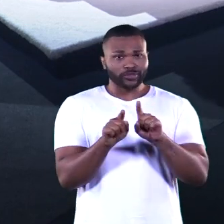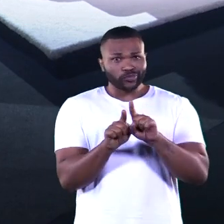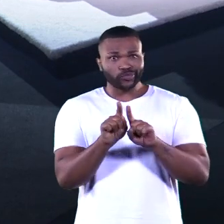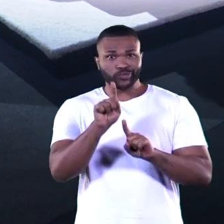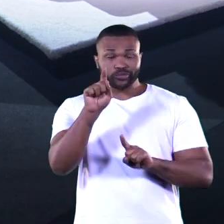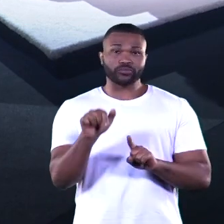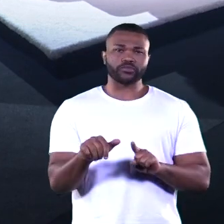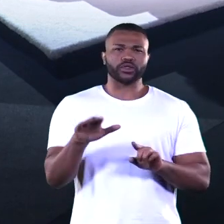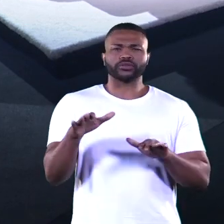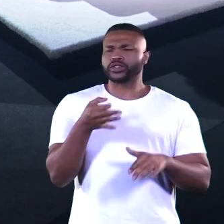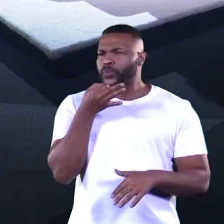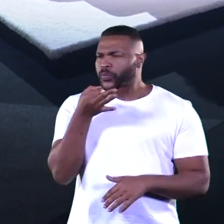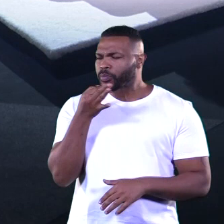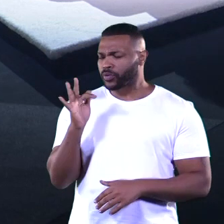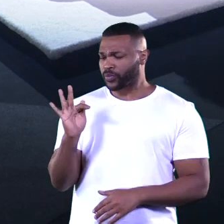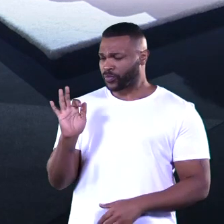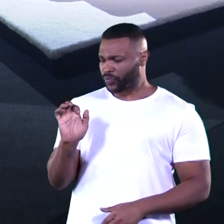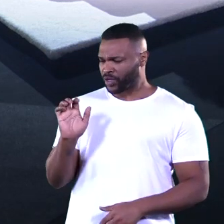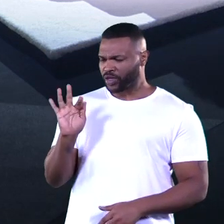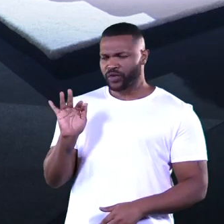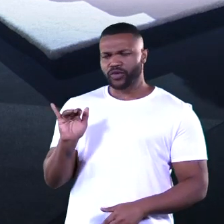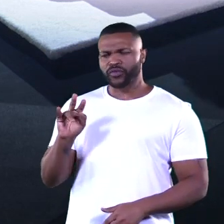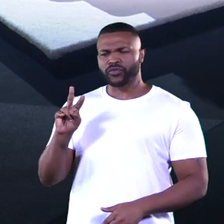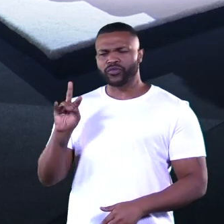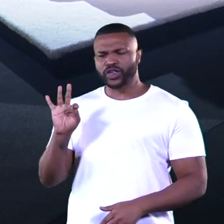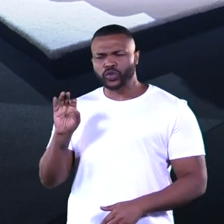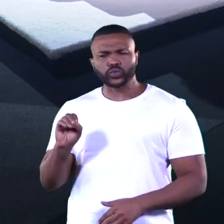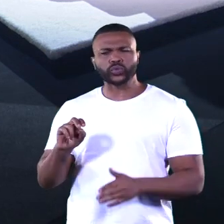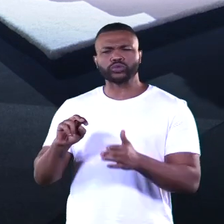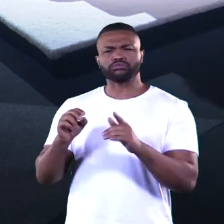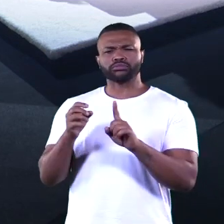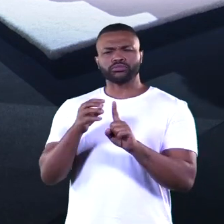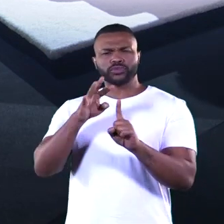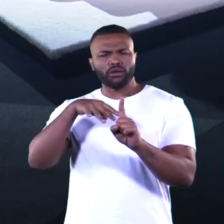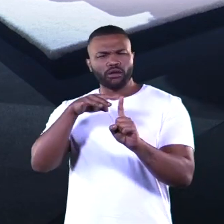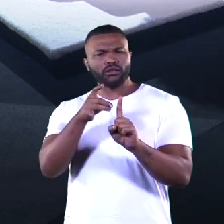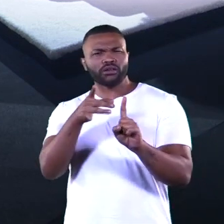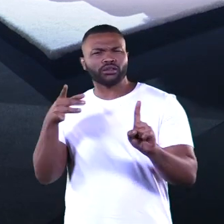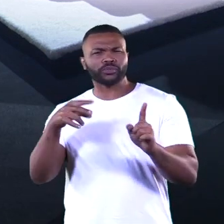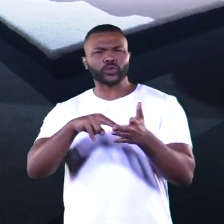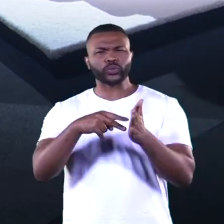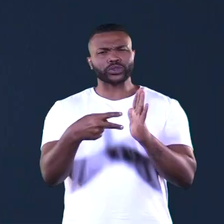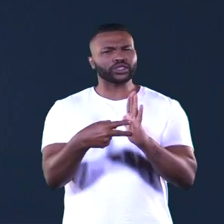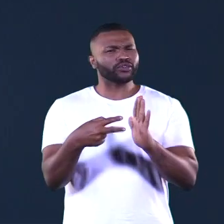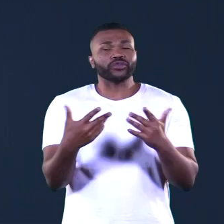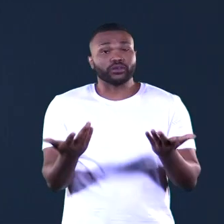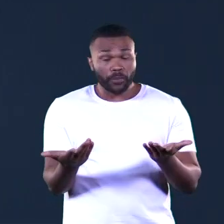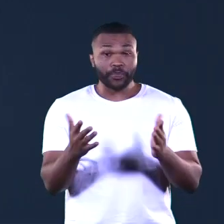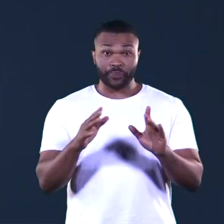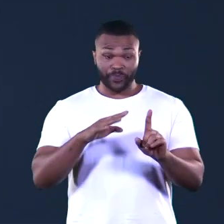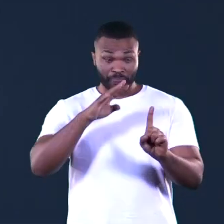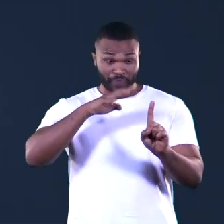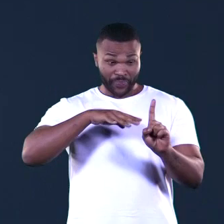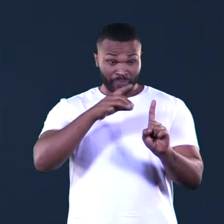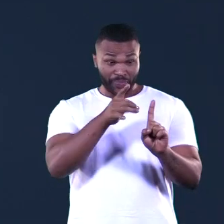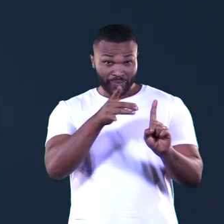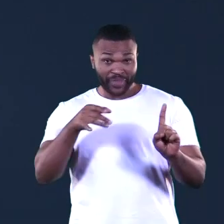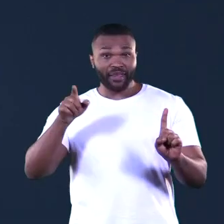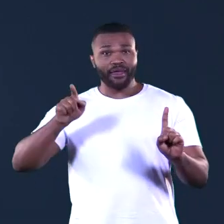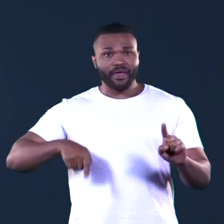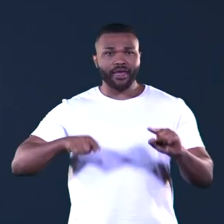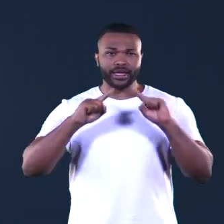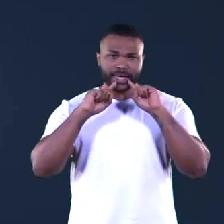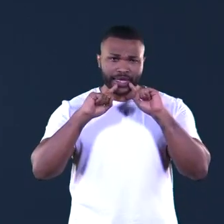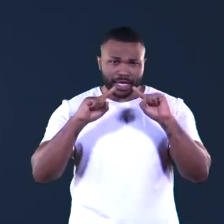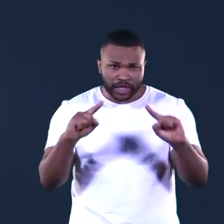sua opinião, Fefito, o que é esse tal cancelamento que todo mundo fala? O cancelamento, em tese, é crítica. Mas crítica não é